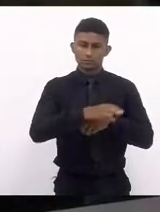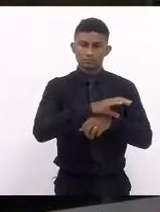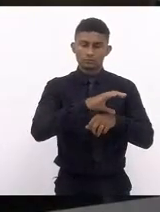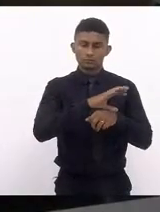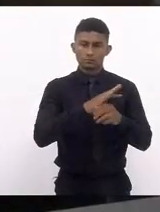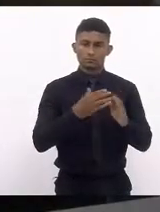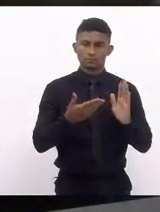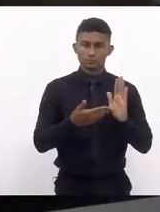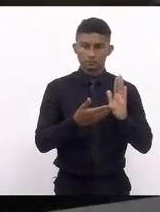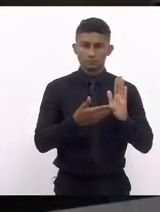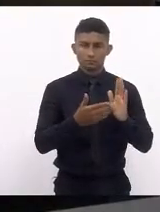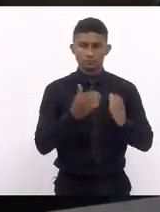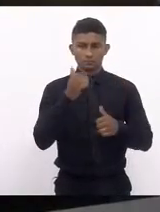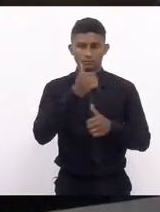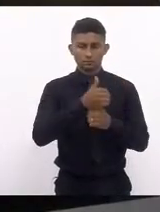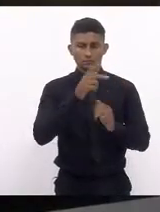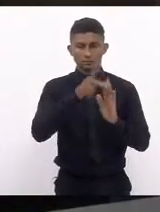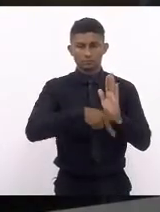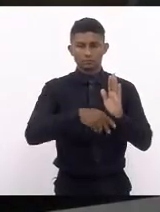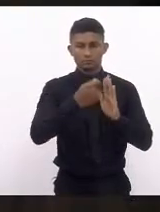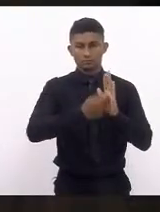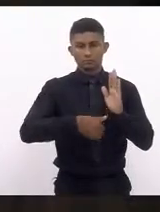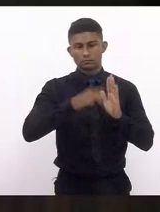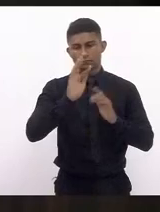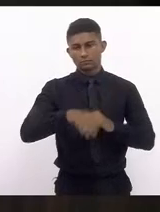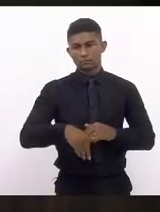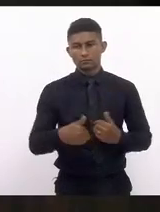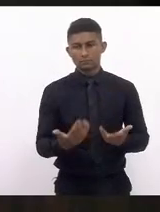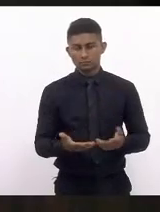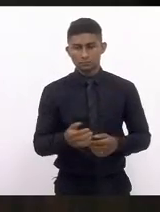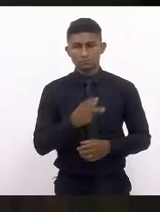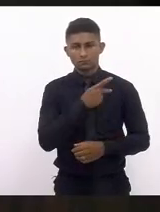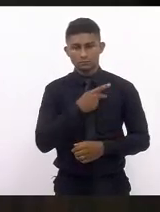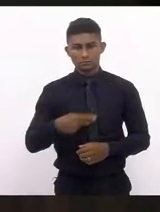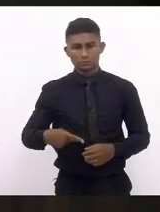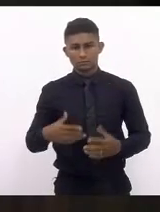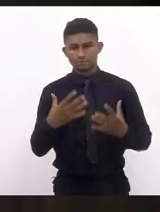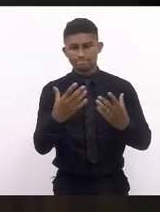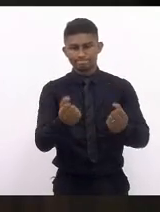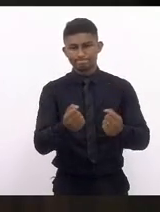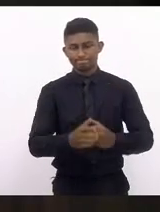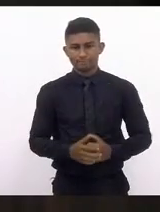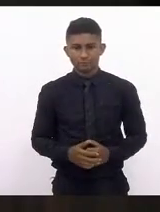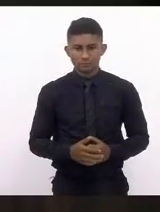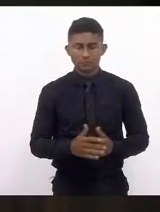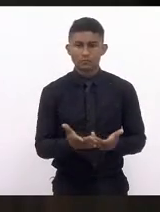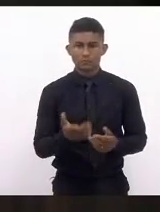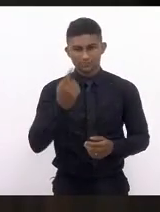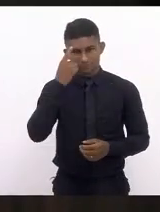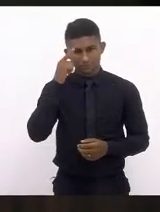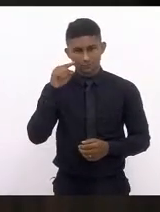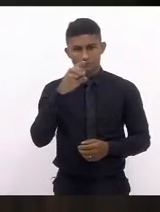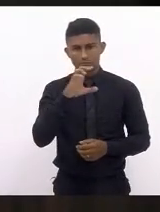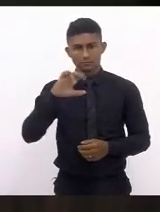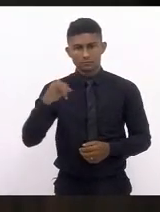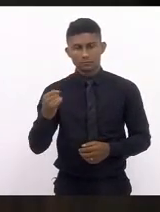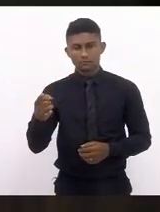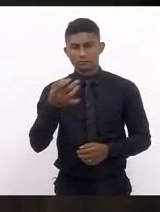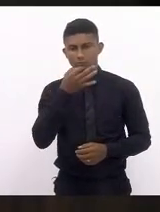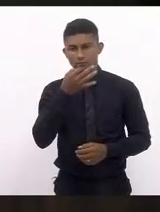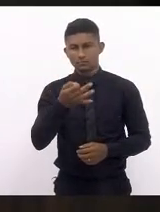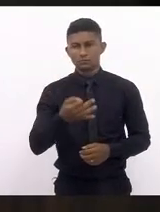com emendas concluindo o substitutivo sendo forma final de redação da presidência de refere o parecer da ccj